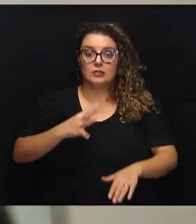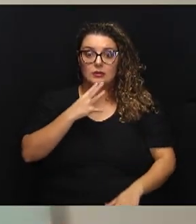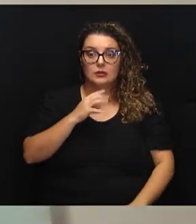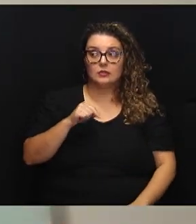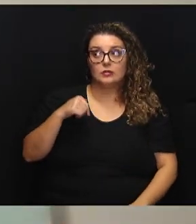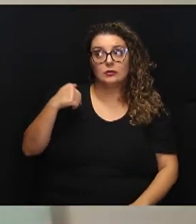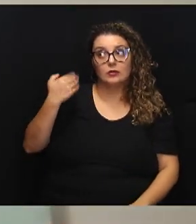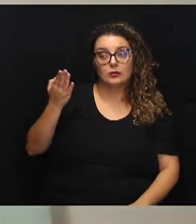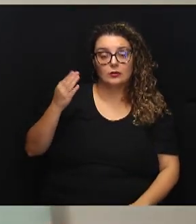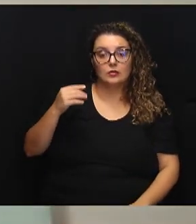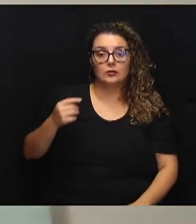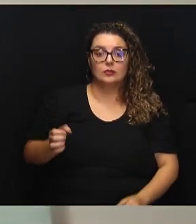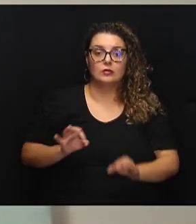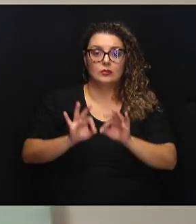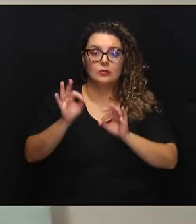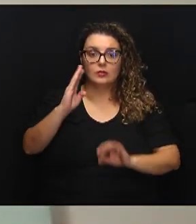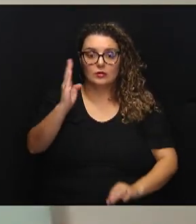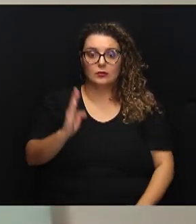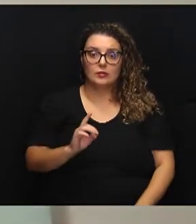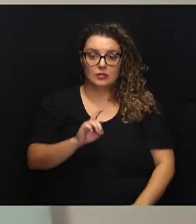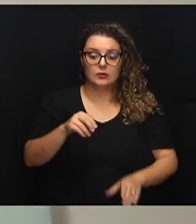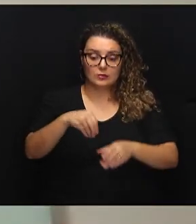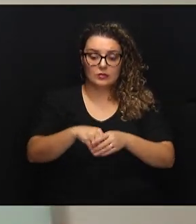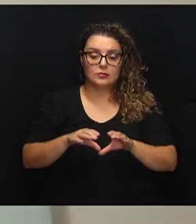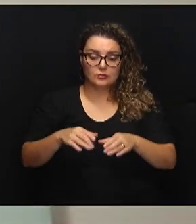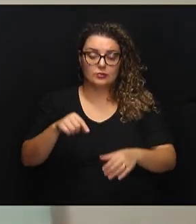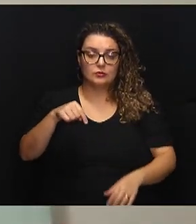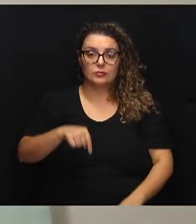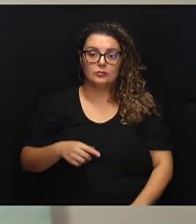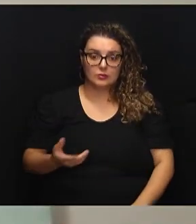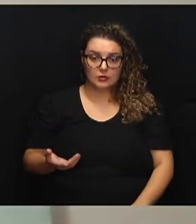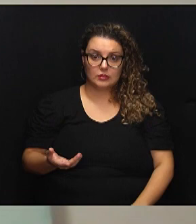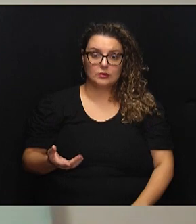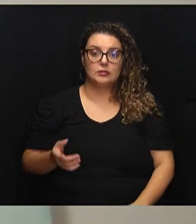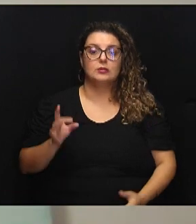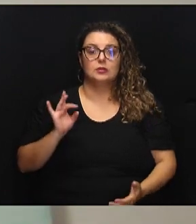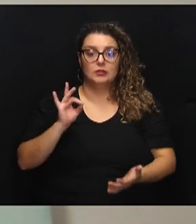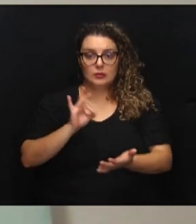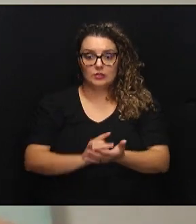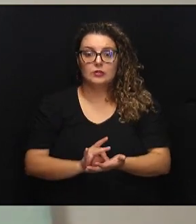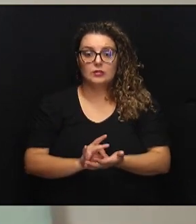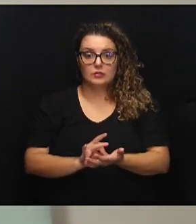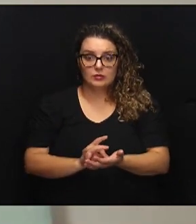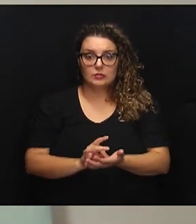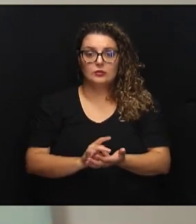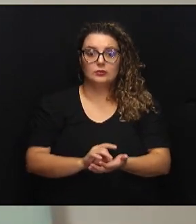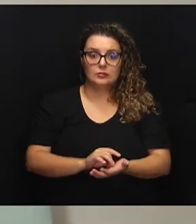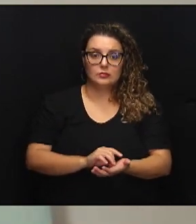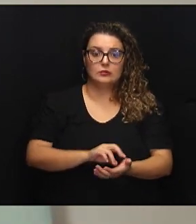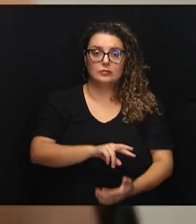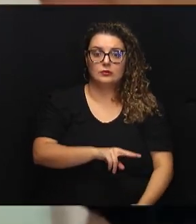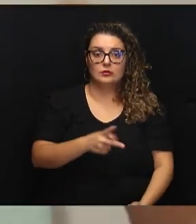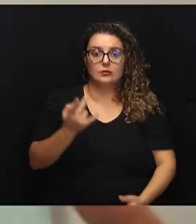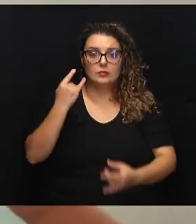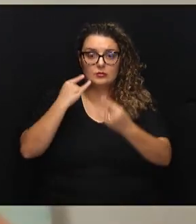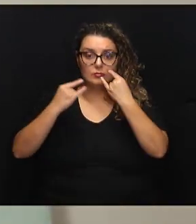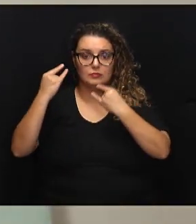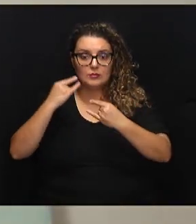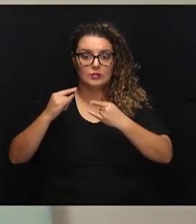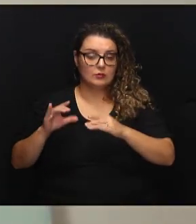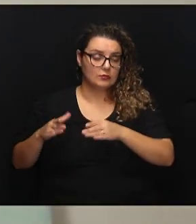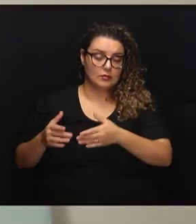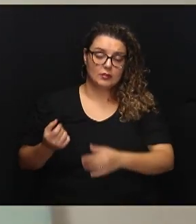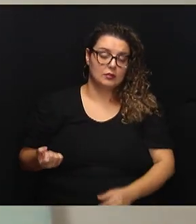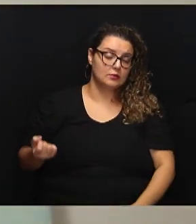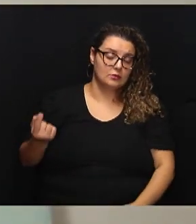fora do Brasil, não dentro de um clube aqui. Então, acaba que realmente a gente acaba migrando os nossos interesses para times